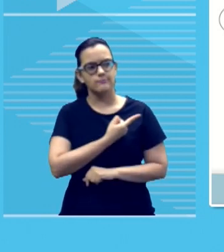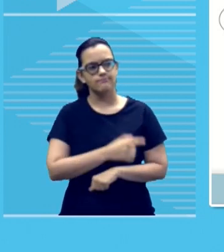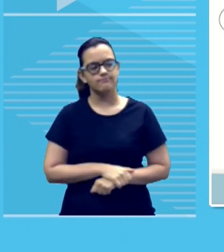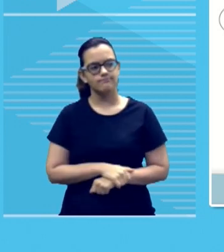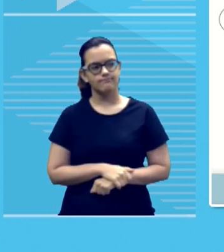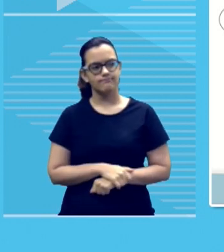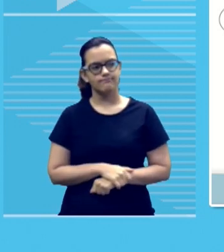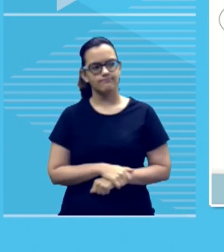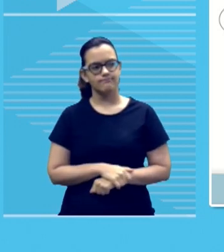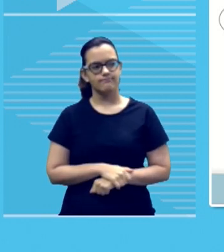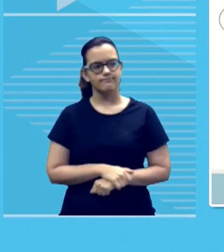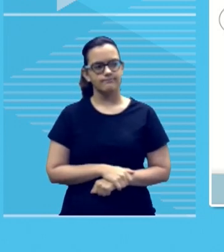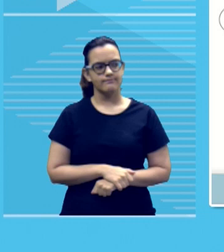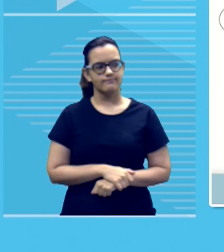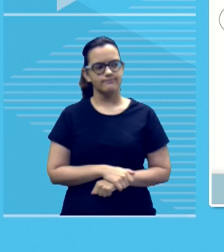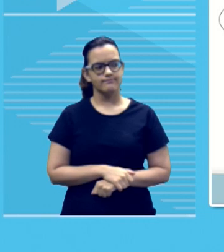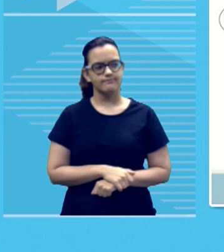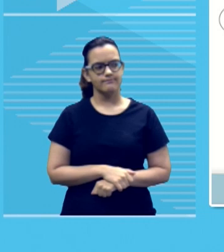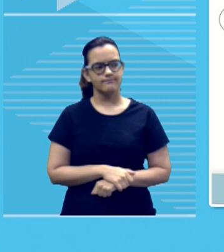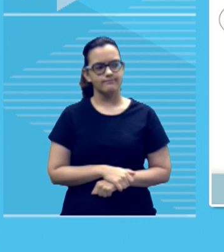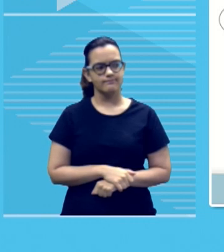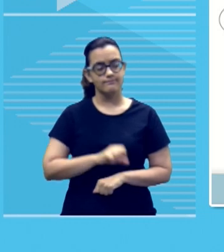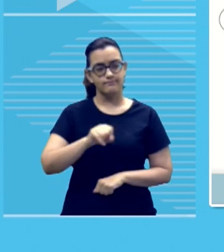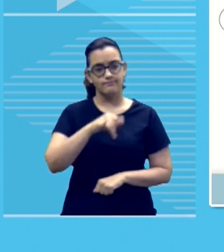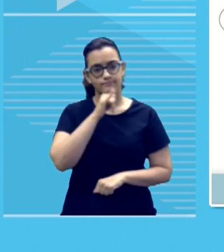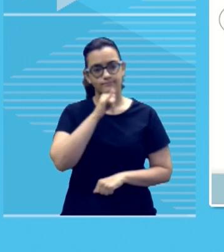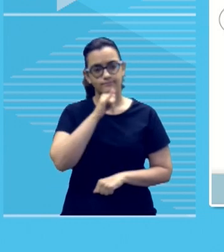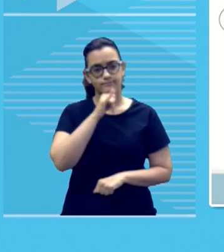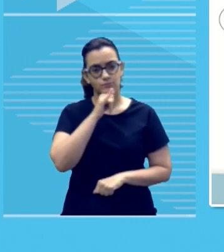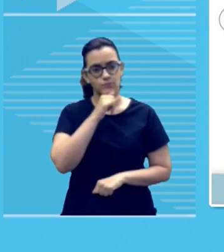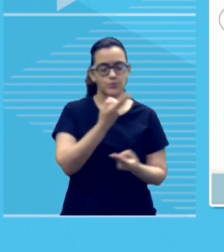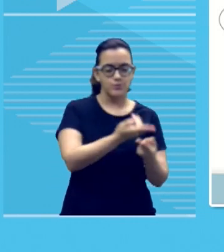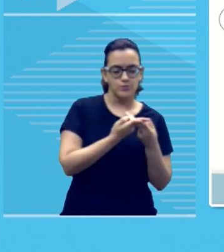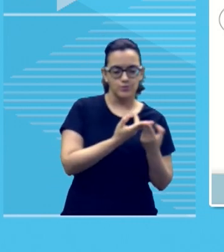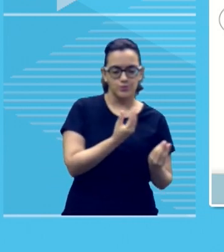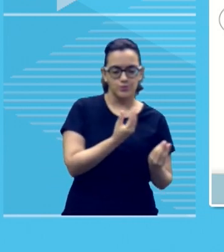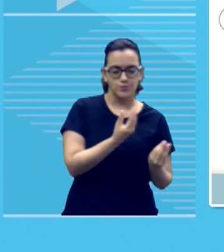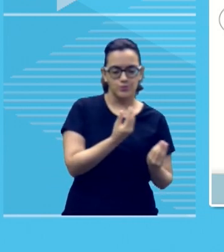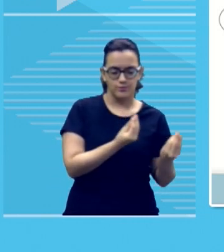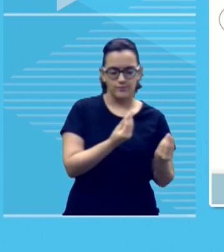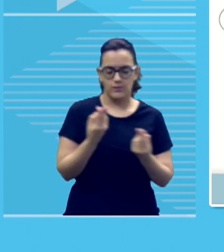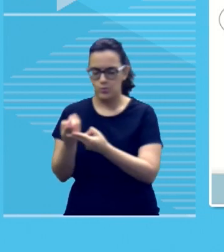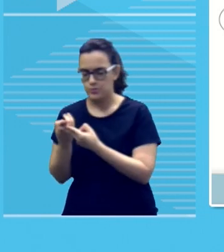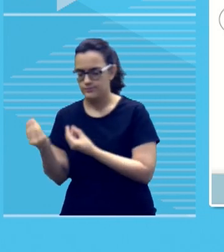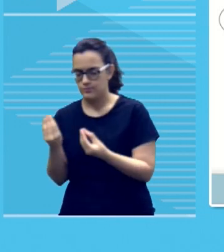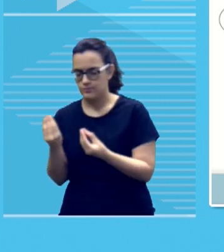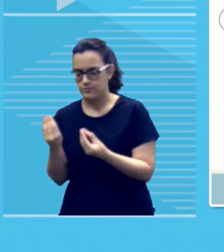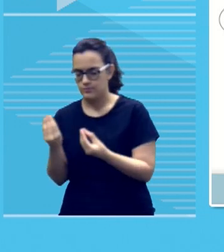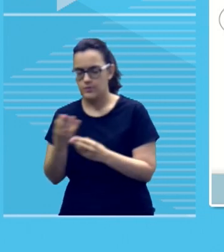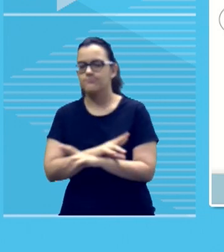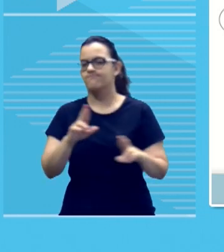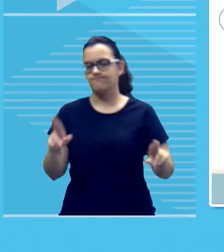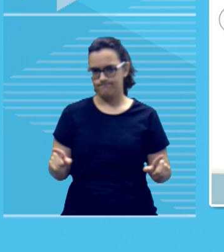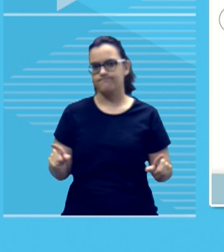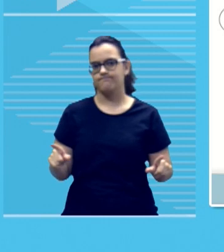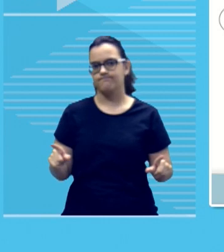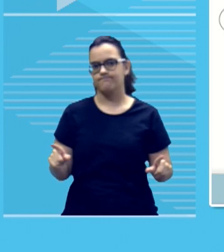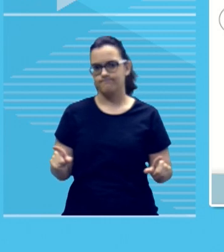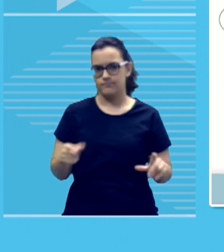de metílico é a forma é a mesma se você contar aí a fórmula vai dar essa aqui não C2